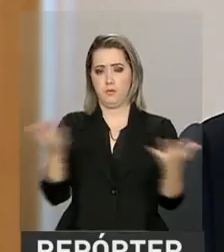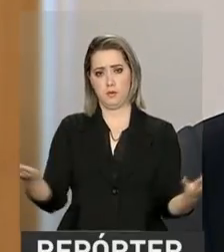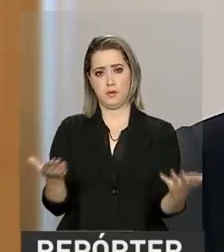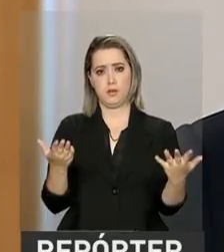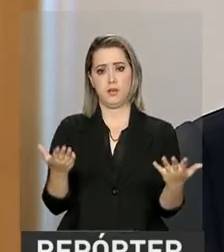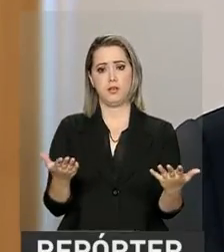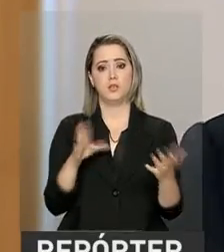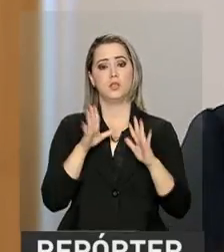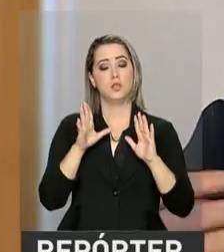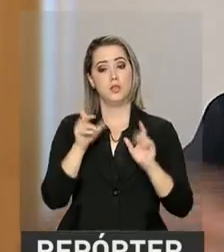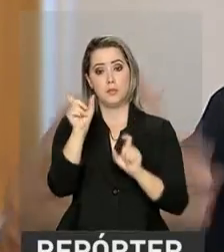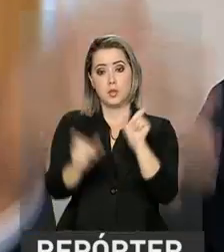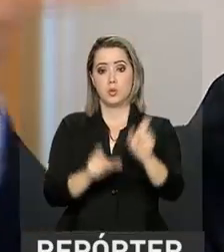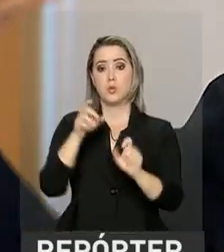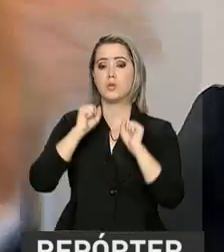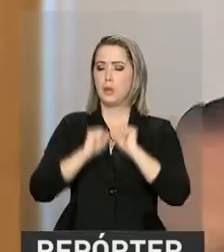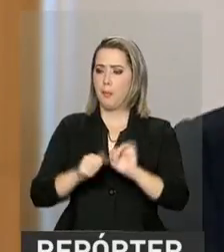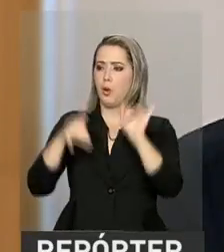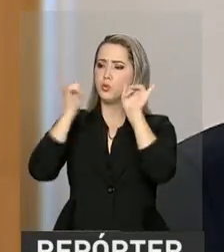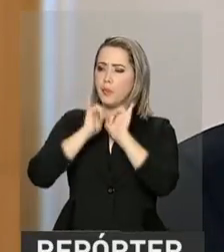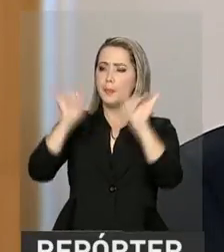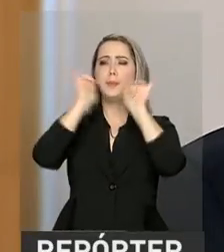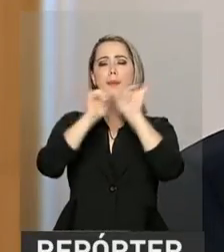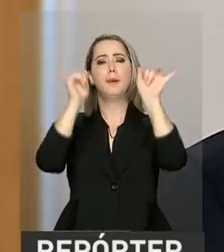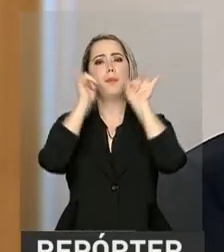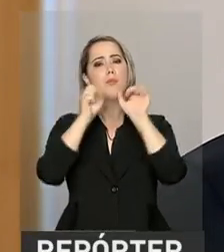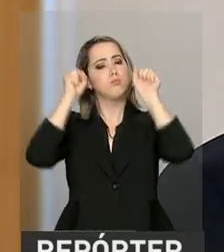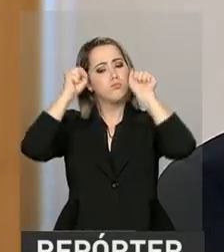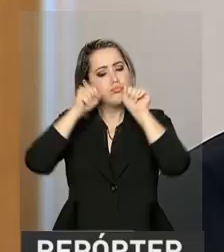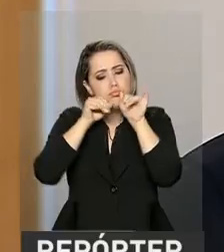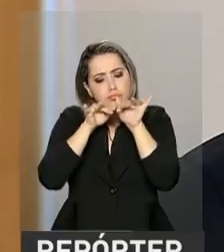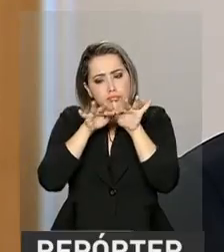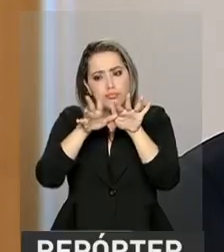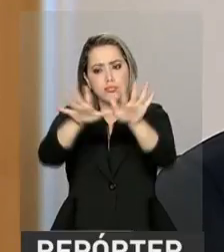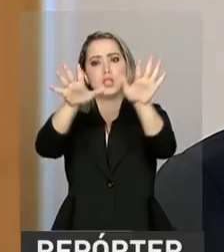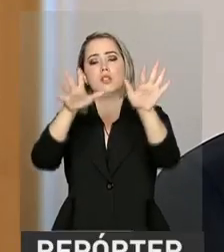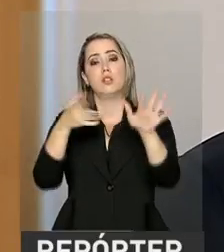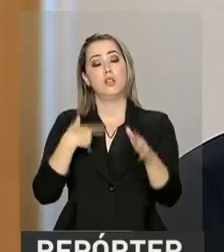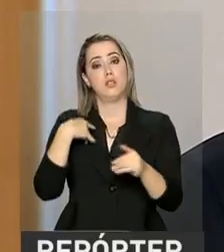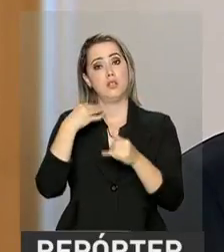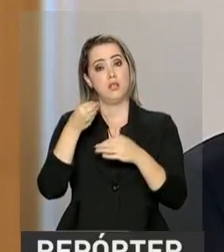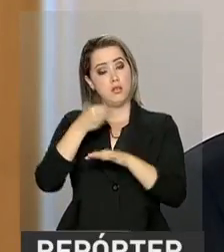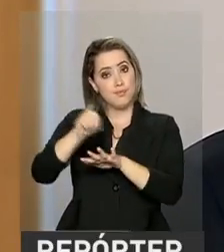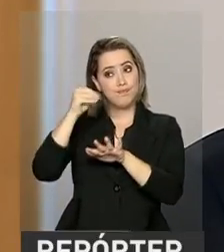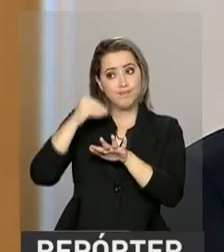de pessoas que podem reproduzir essas informações